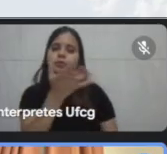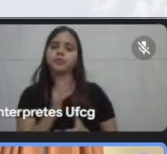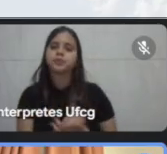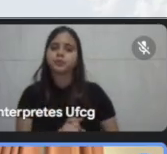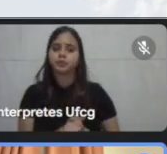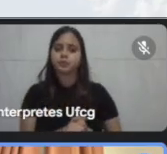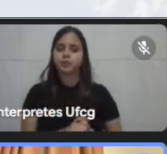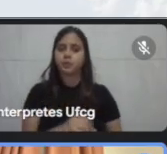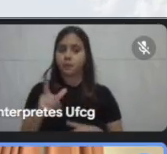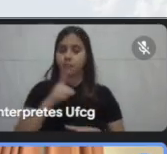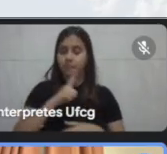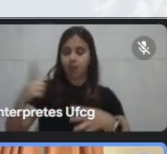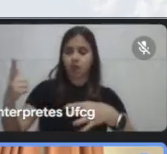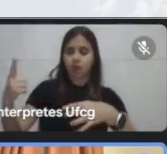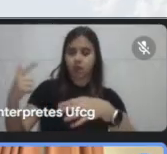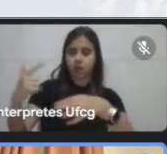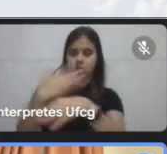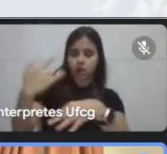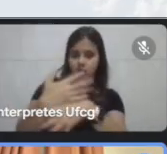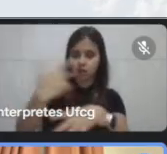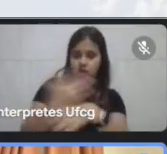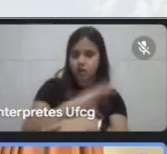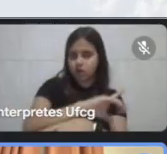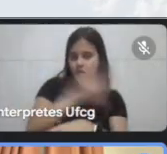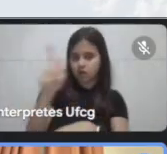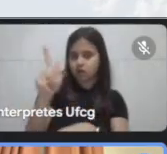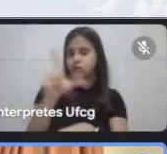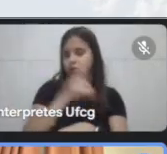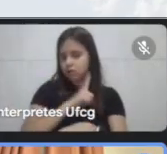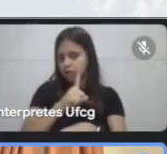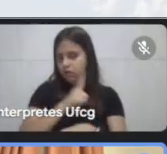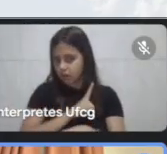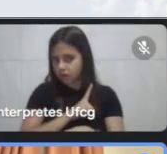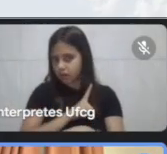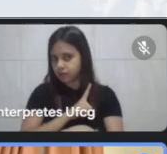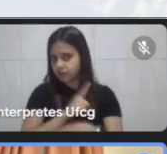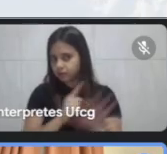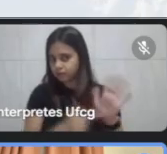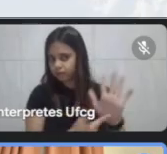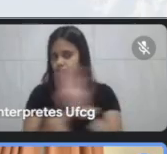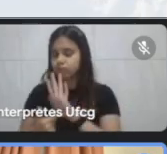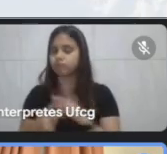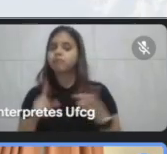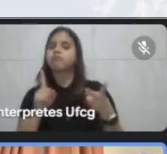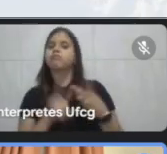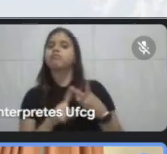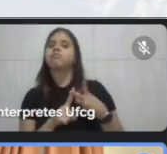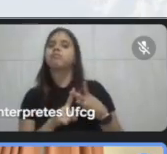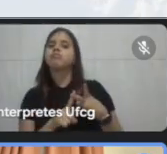a mancha urbana de Campina 2020 simulada. E aqui seria a mancha urbana